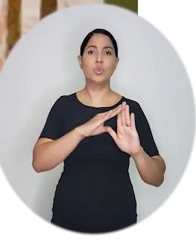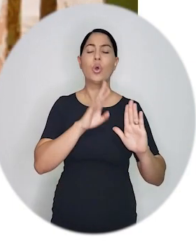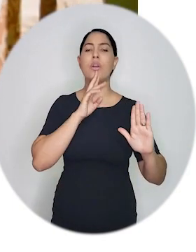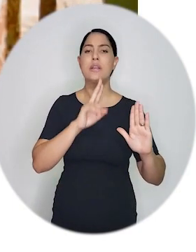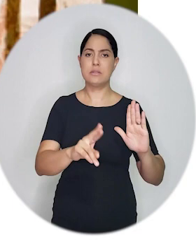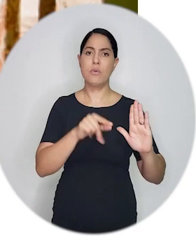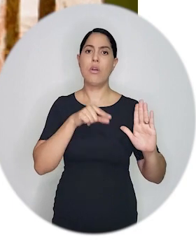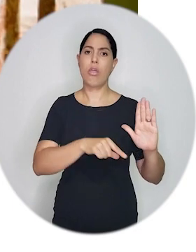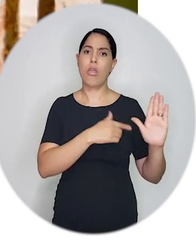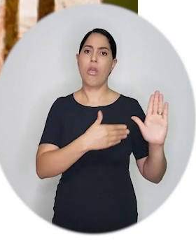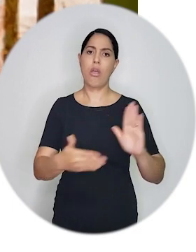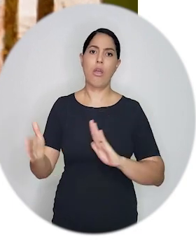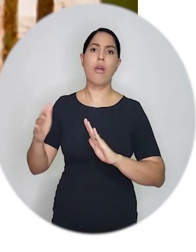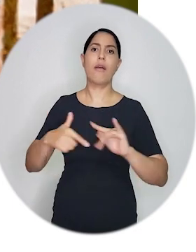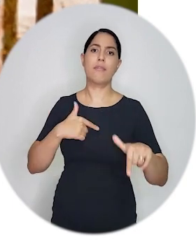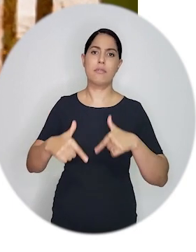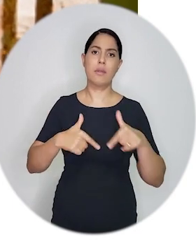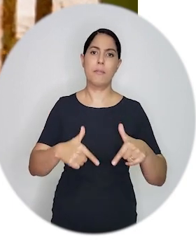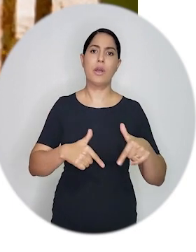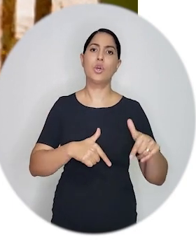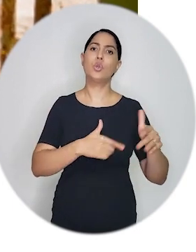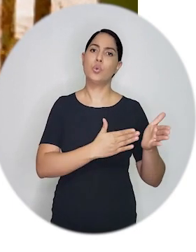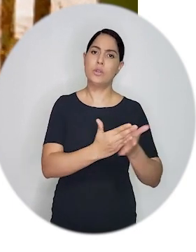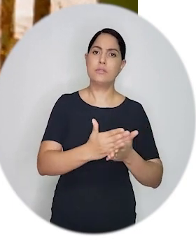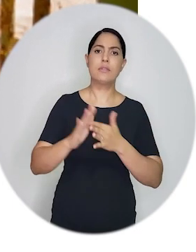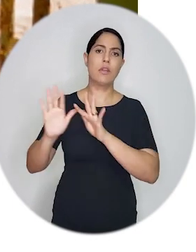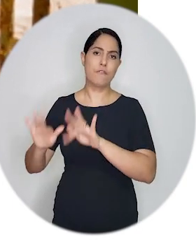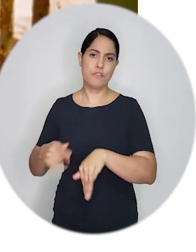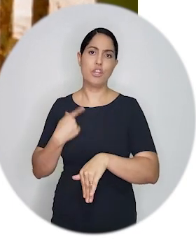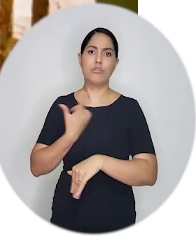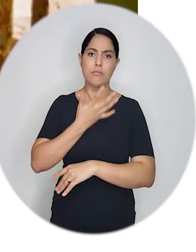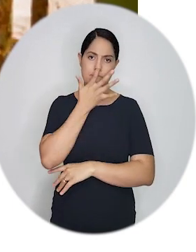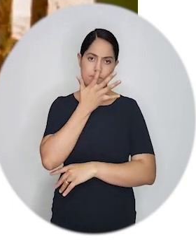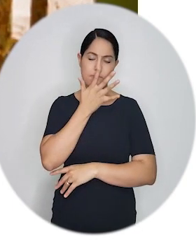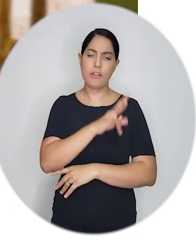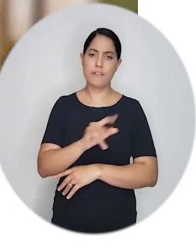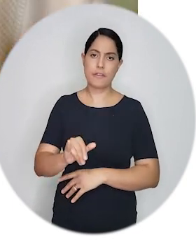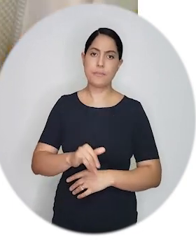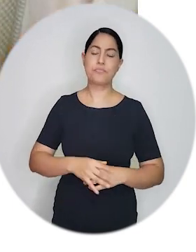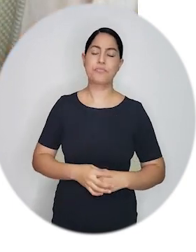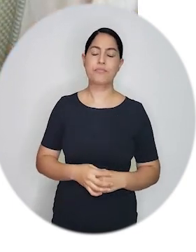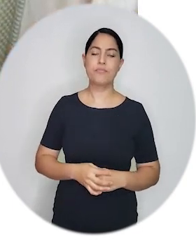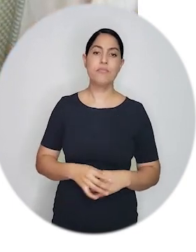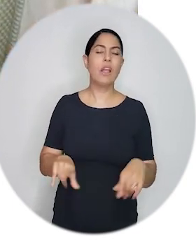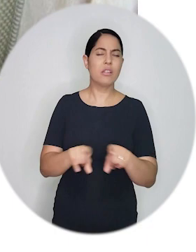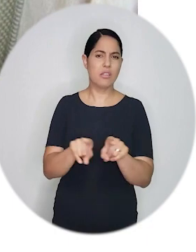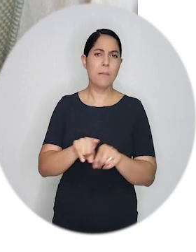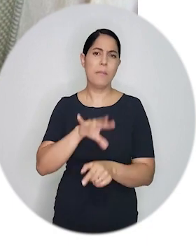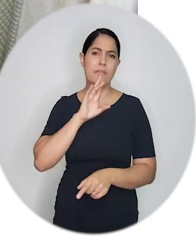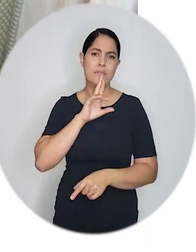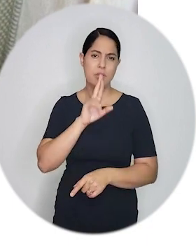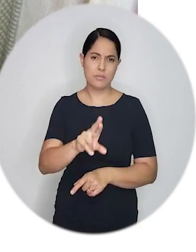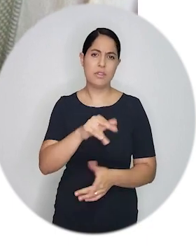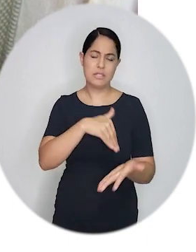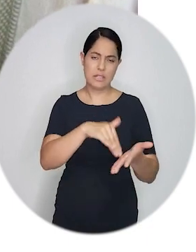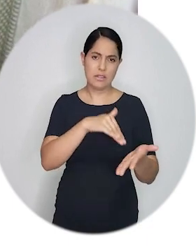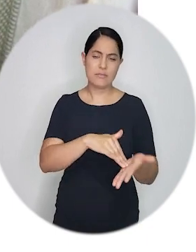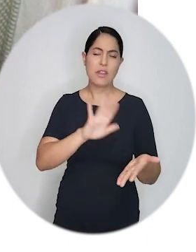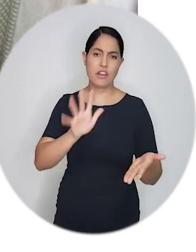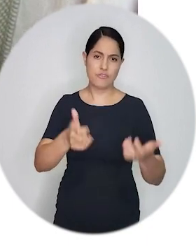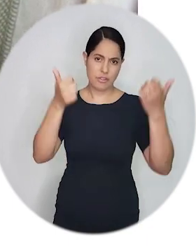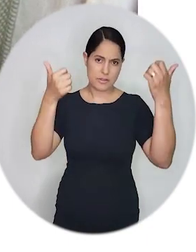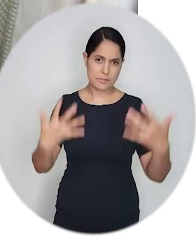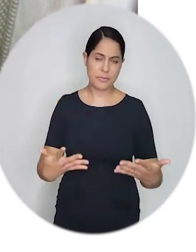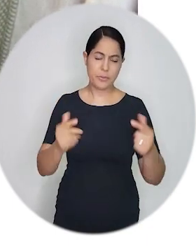o resultado desse trabalho do início ao fim. Um dos resultados que a